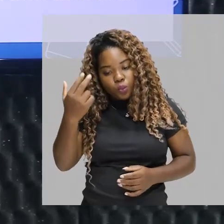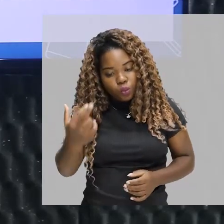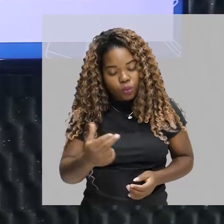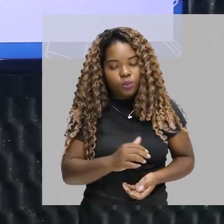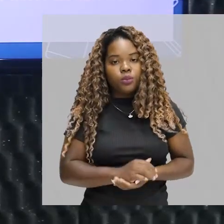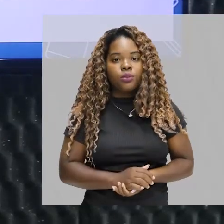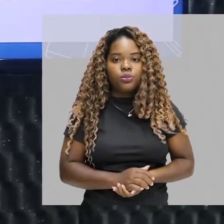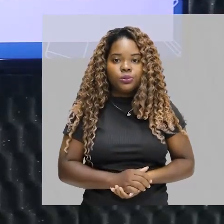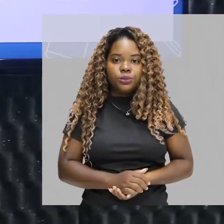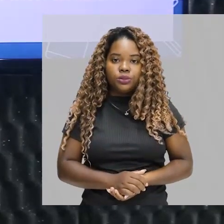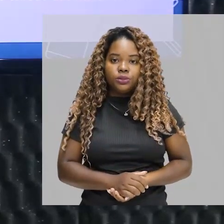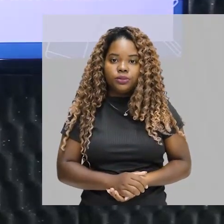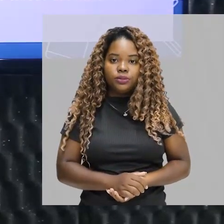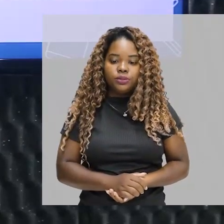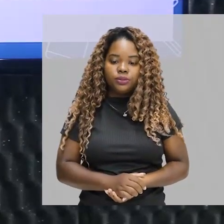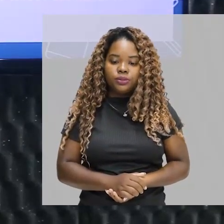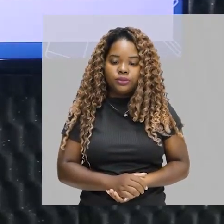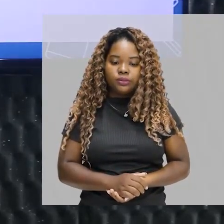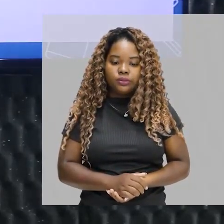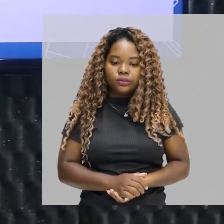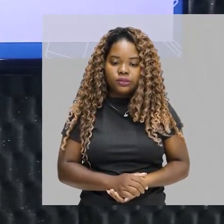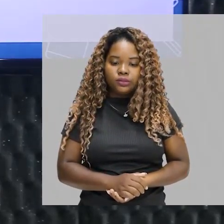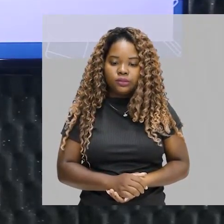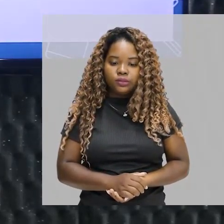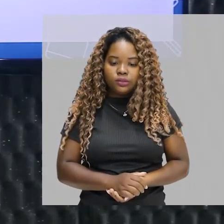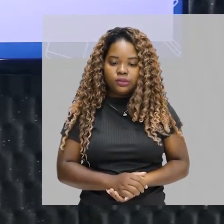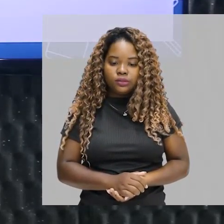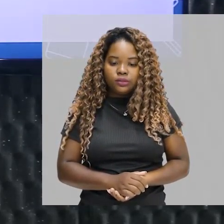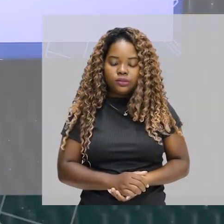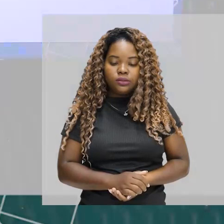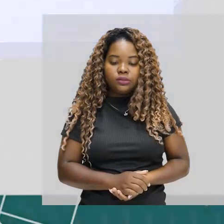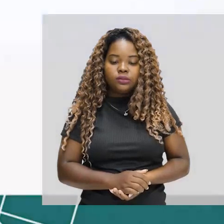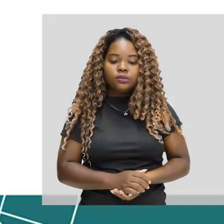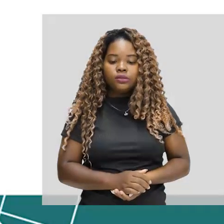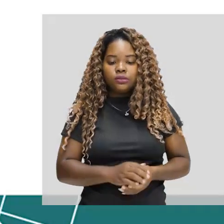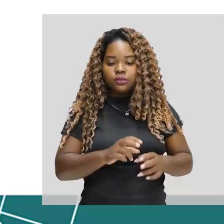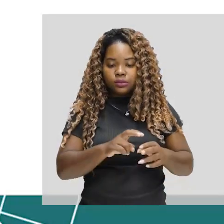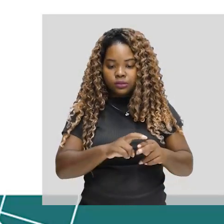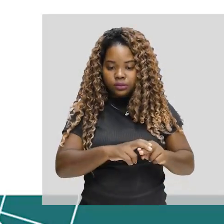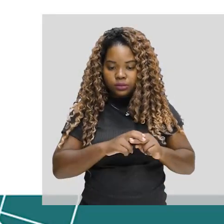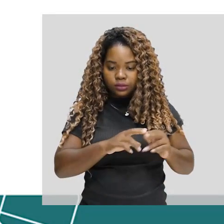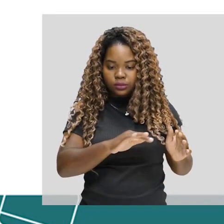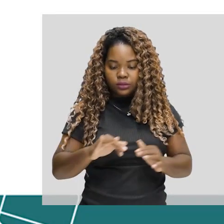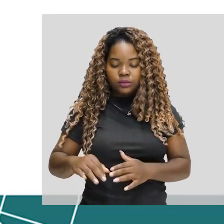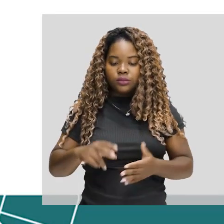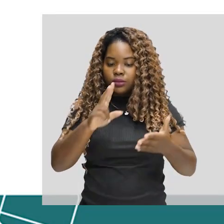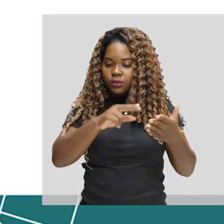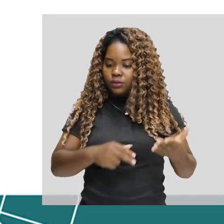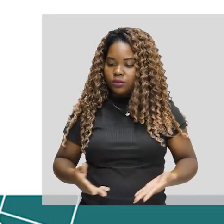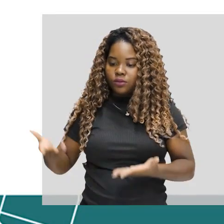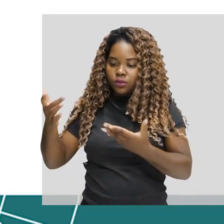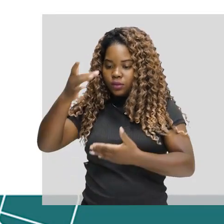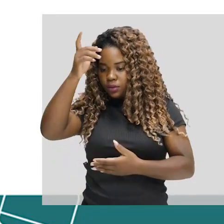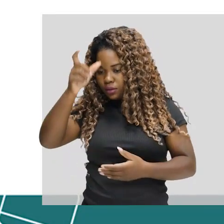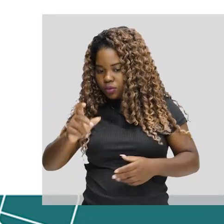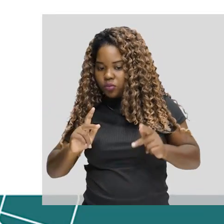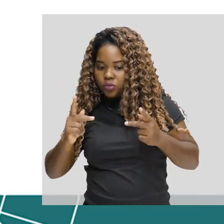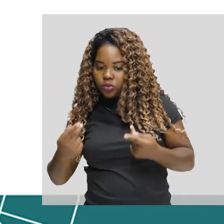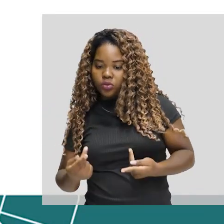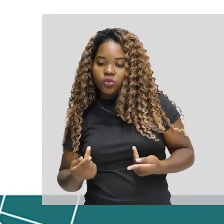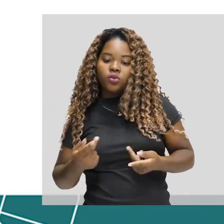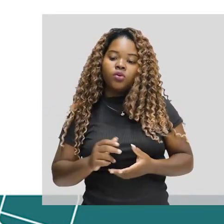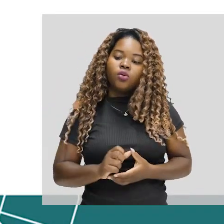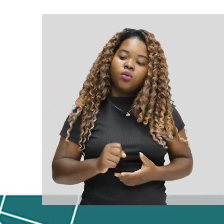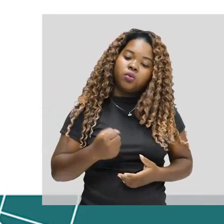durante o enredo da narrativa, tá bom? Nesse sentido, por ser personagem, tanto os